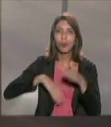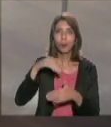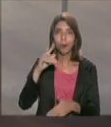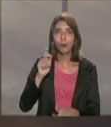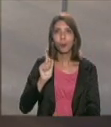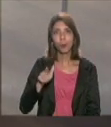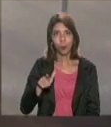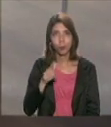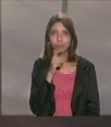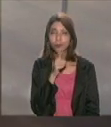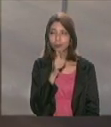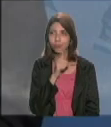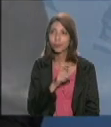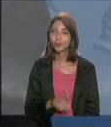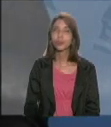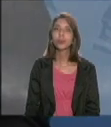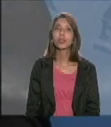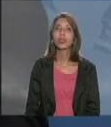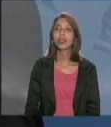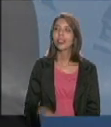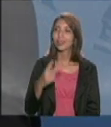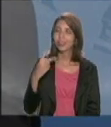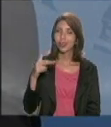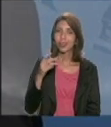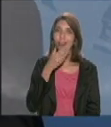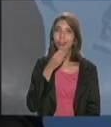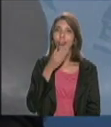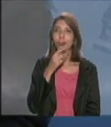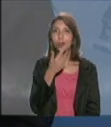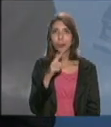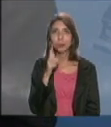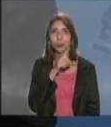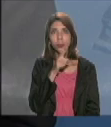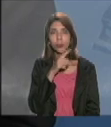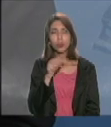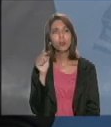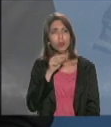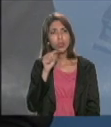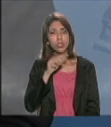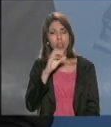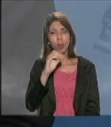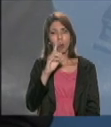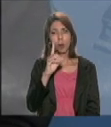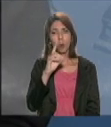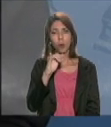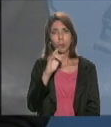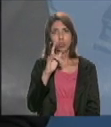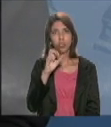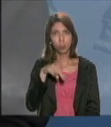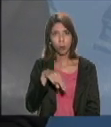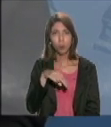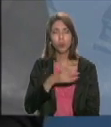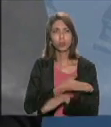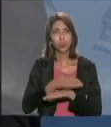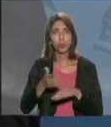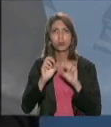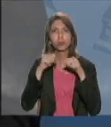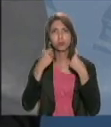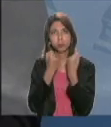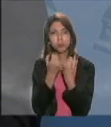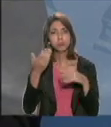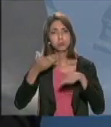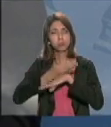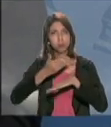é verdade. Esse jogo até eu trabalhei, não do Rondinelli, do Petkovic. Odilon, você que está acostumado ao Maracanã,